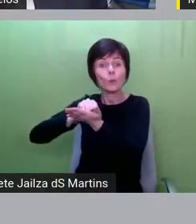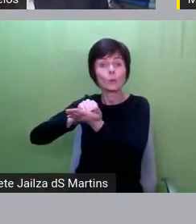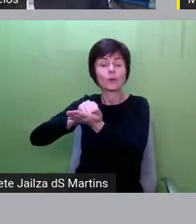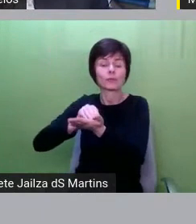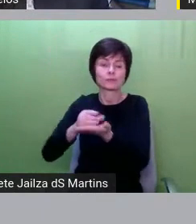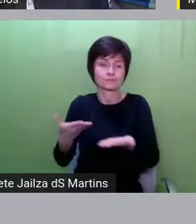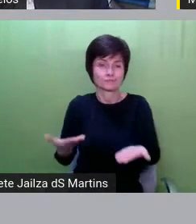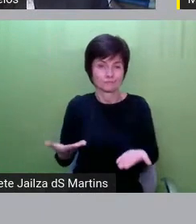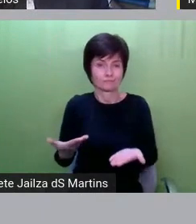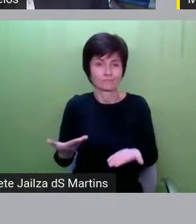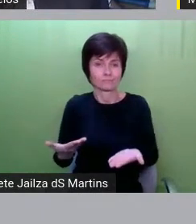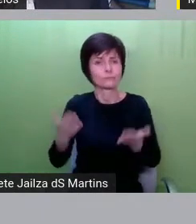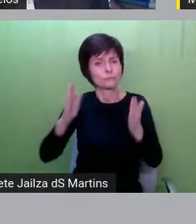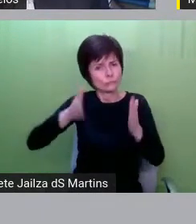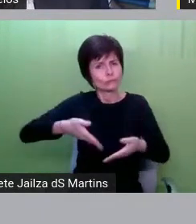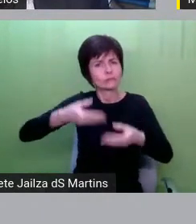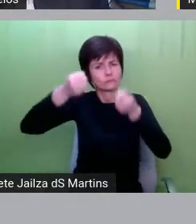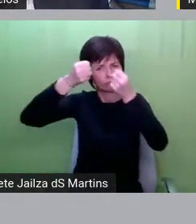dissecado aqui.